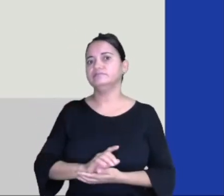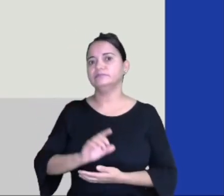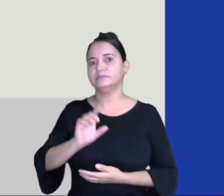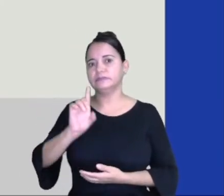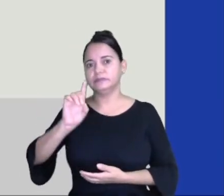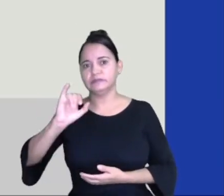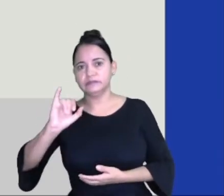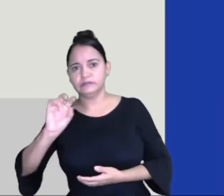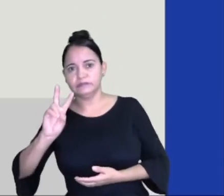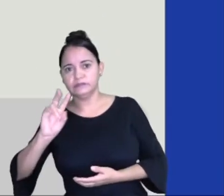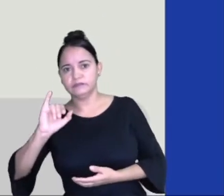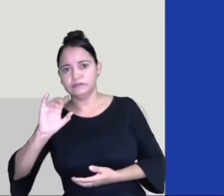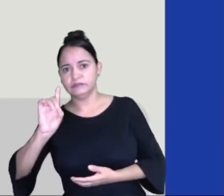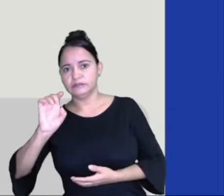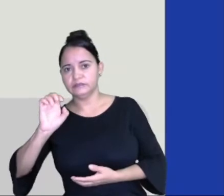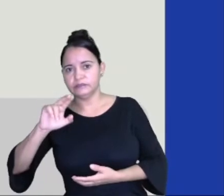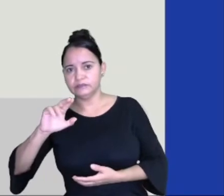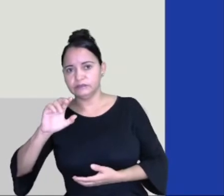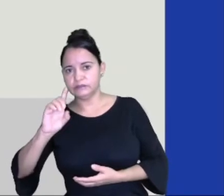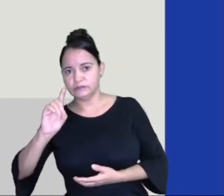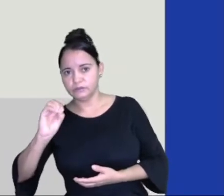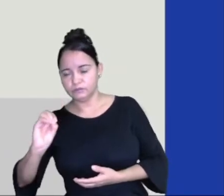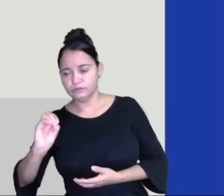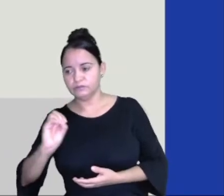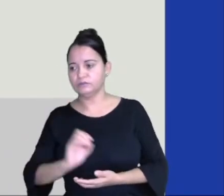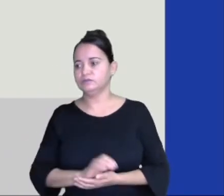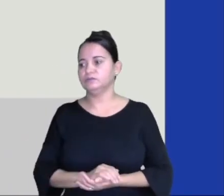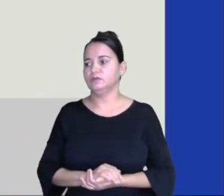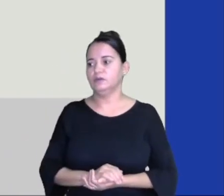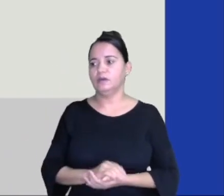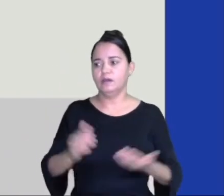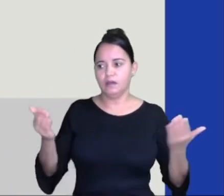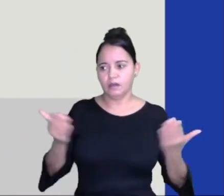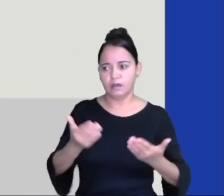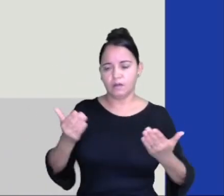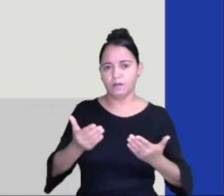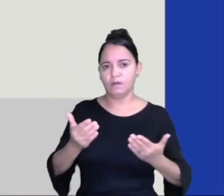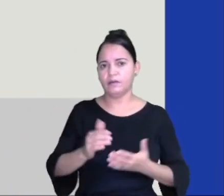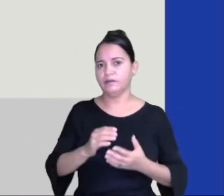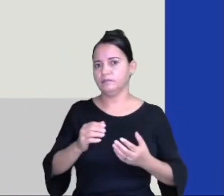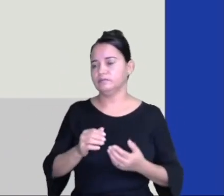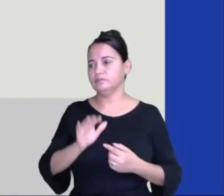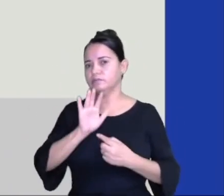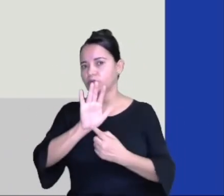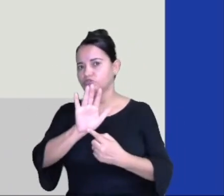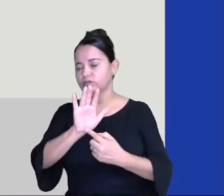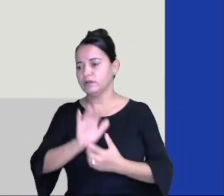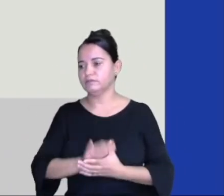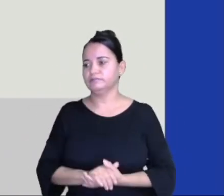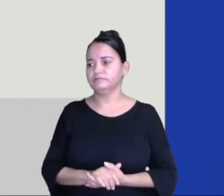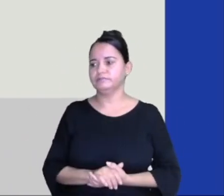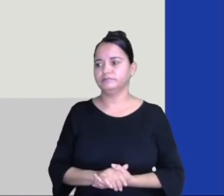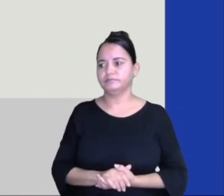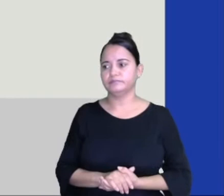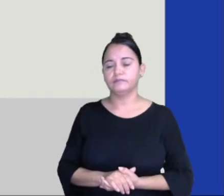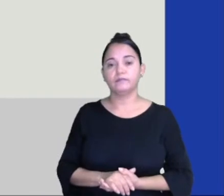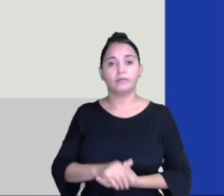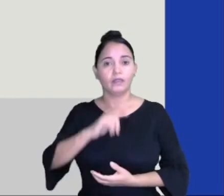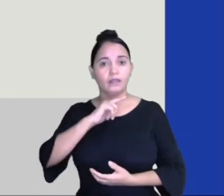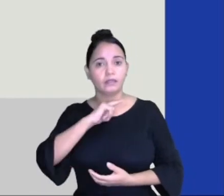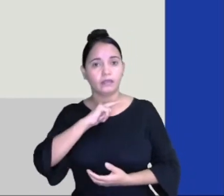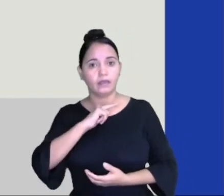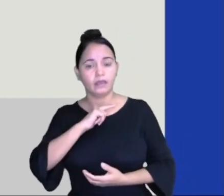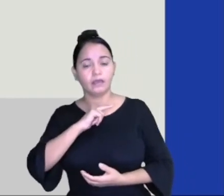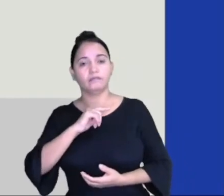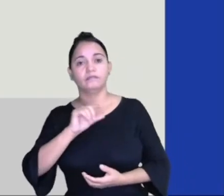ok? E aí vamos ver essa representação aqui numa diagonal horizontal sem adicionar o resto. Eu quero apenas